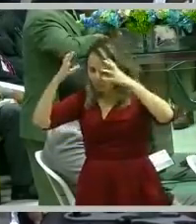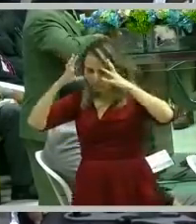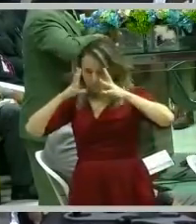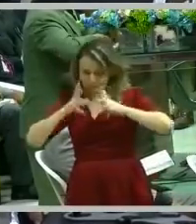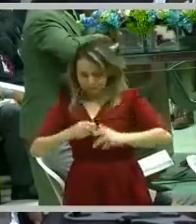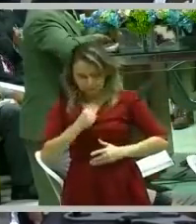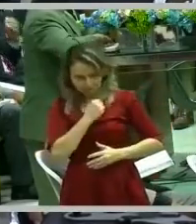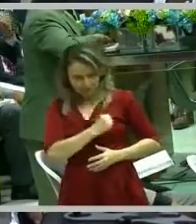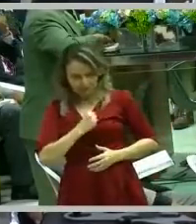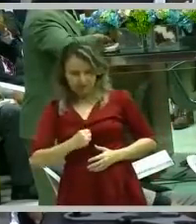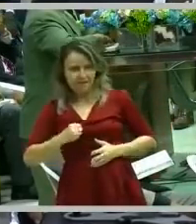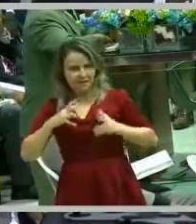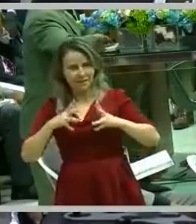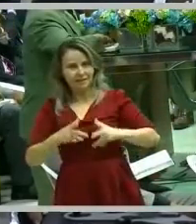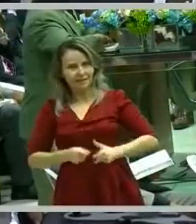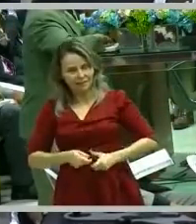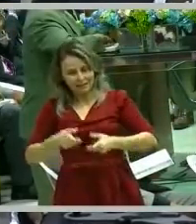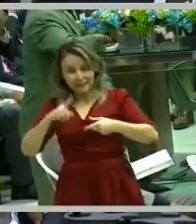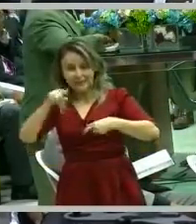receber a veste.